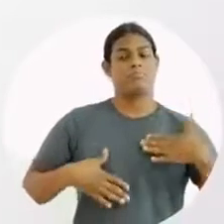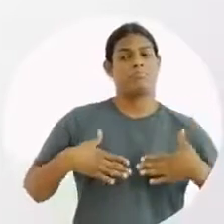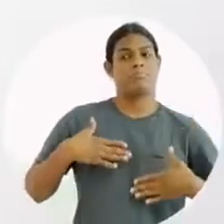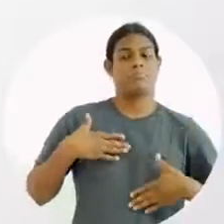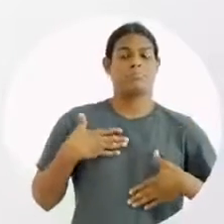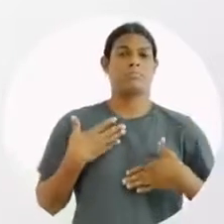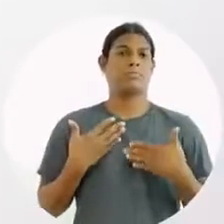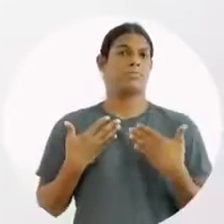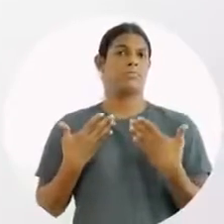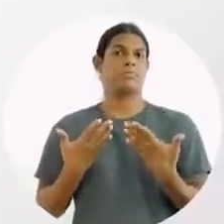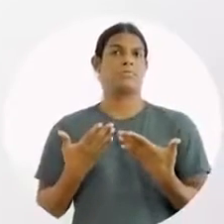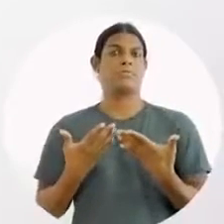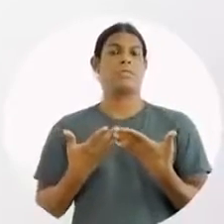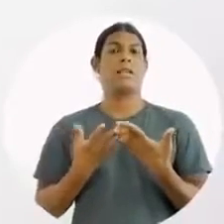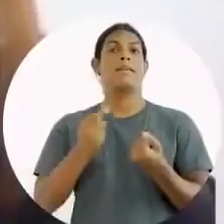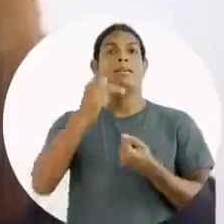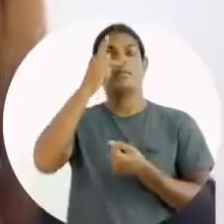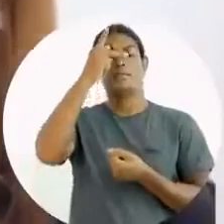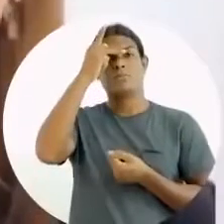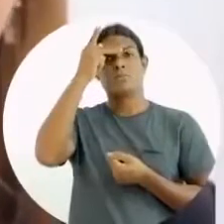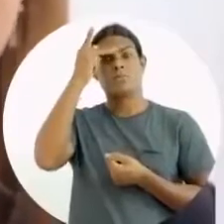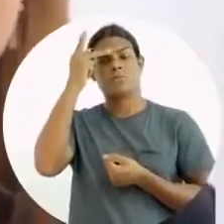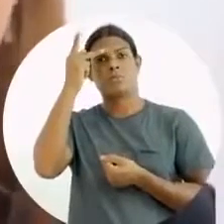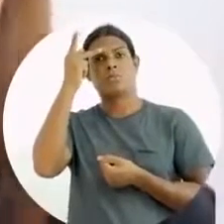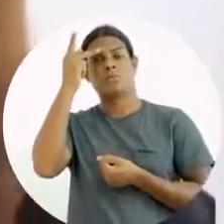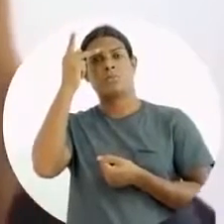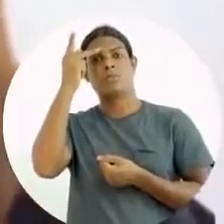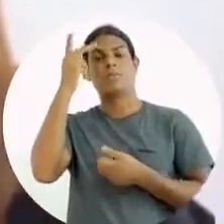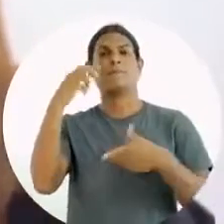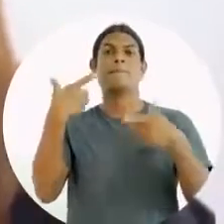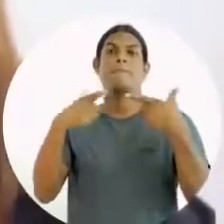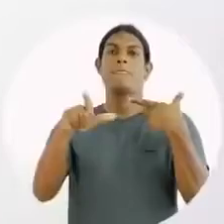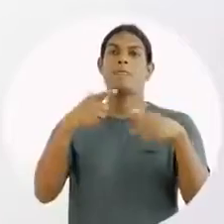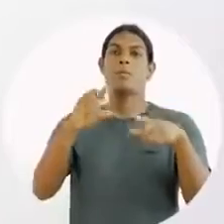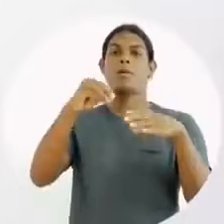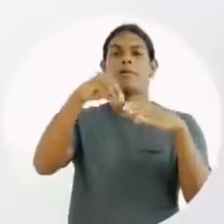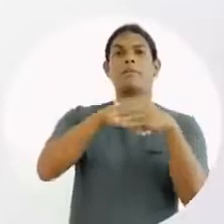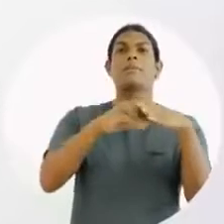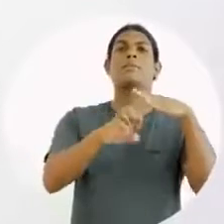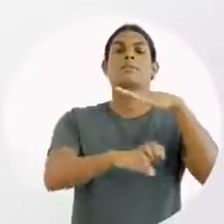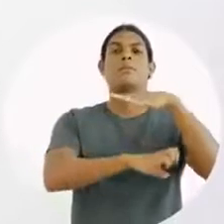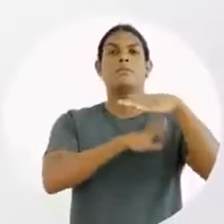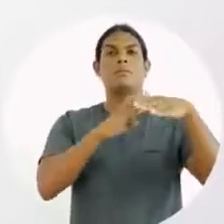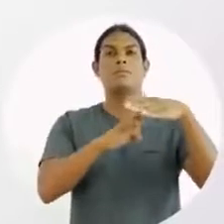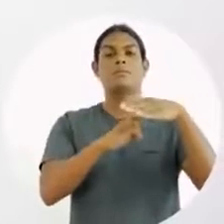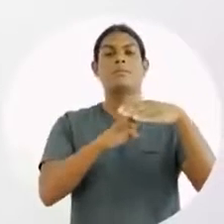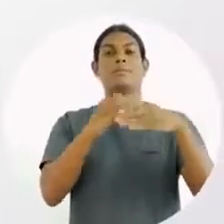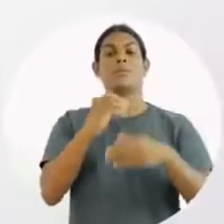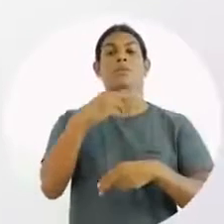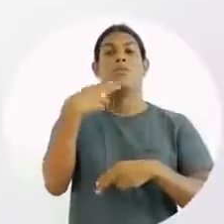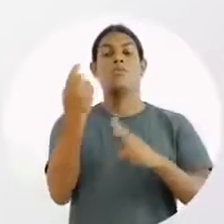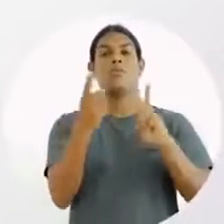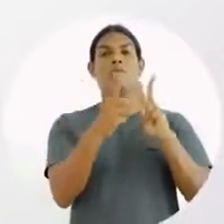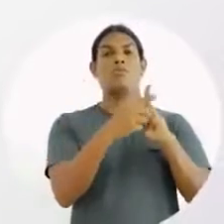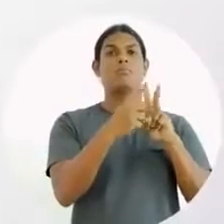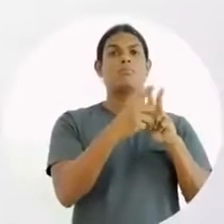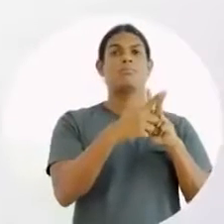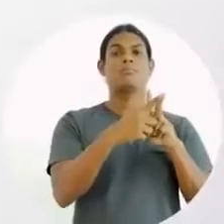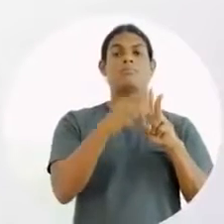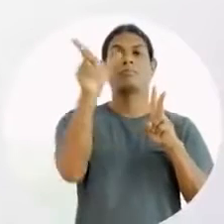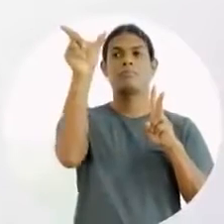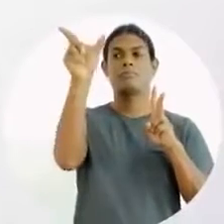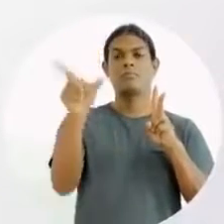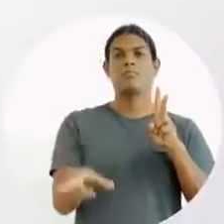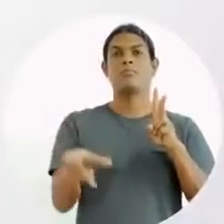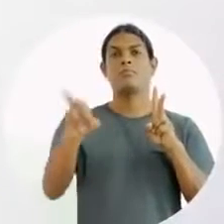que individualmente se colocam nessa organização. E as pessoas vistas como recurso